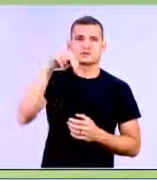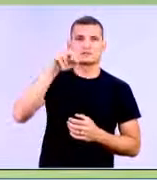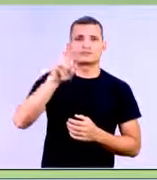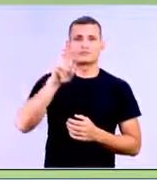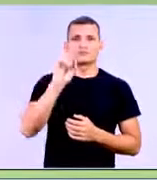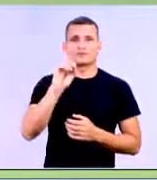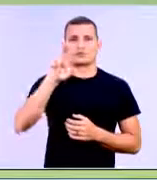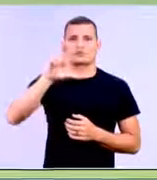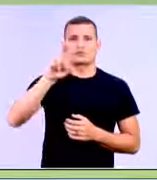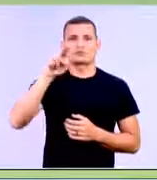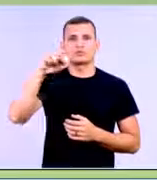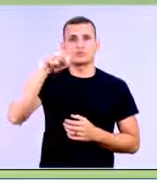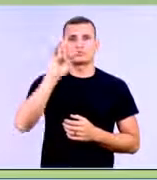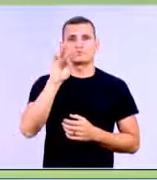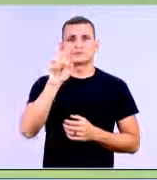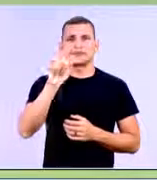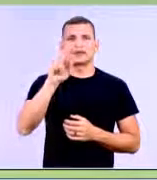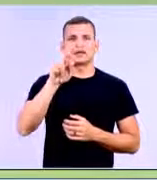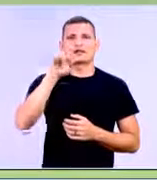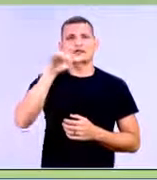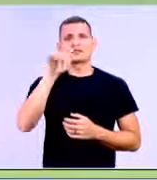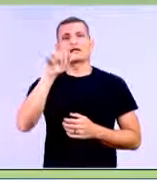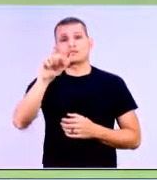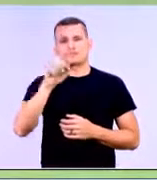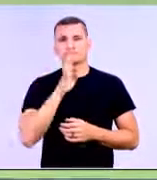ameaças involuntárias, elas são